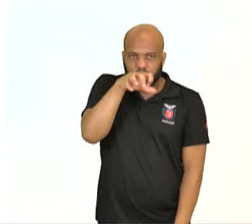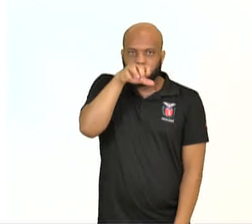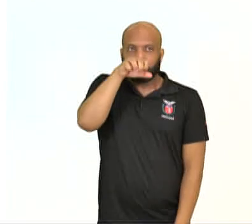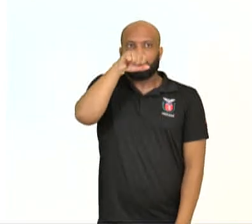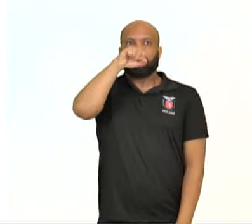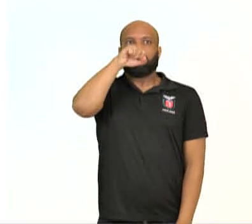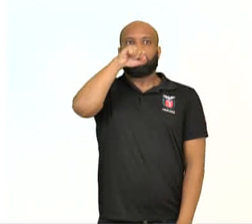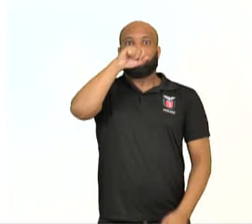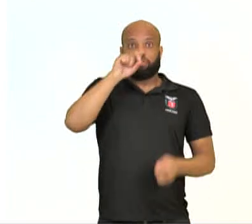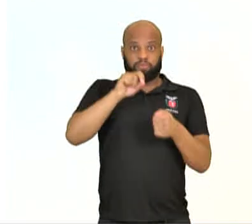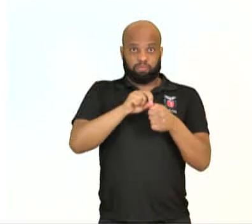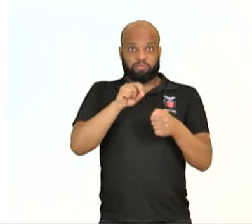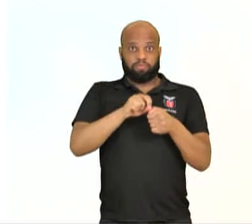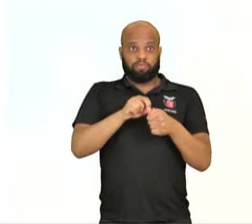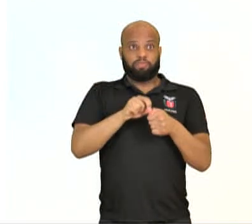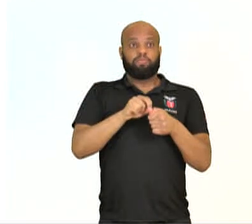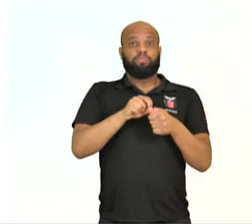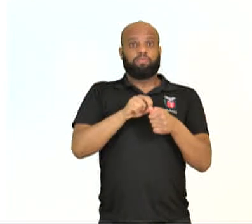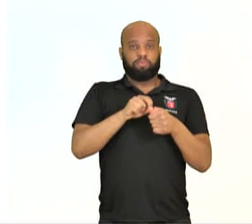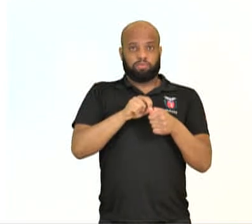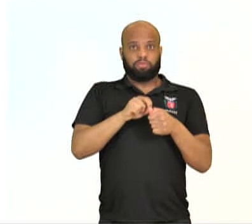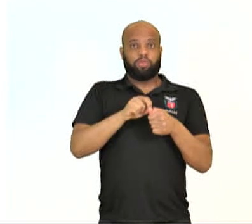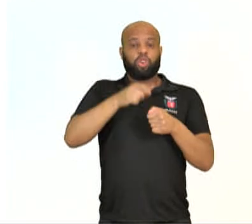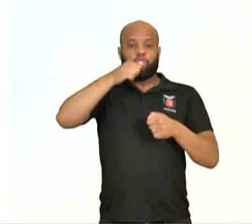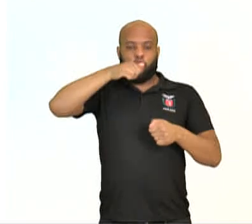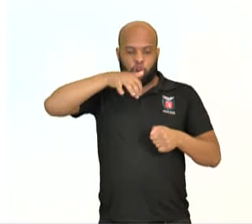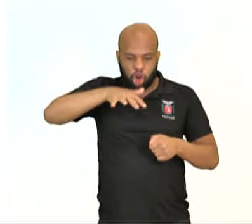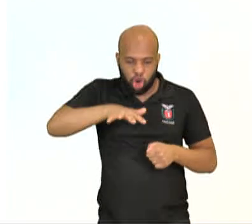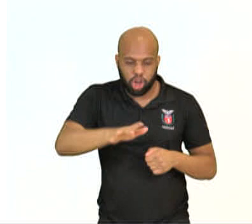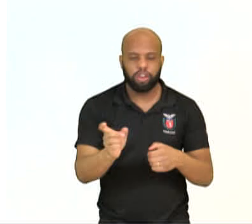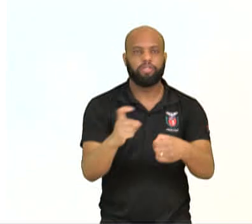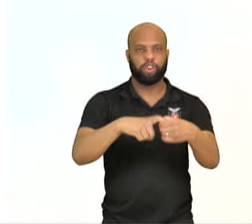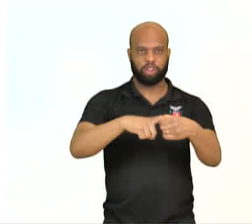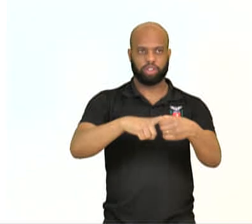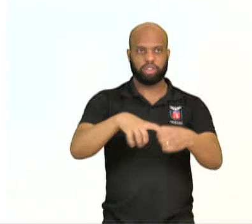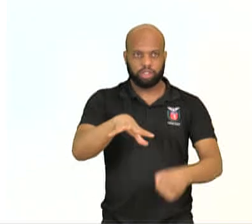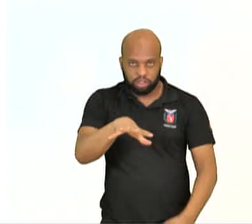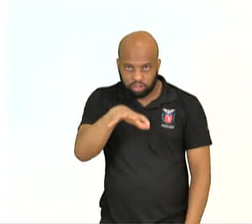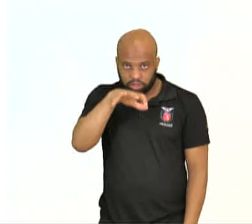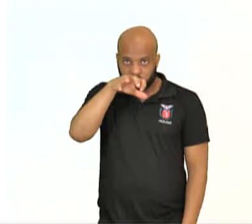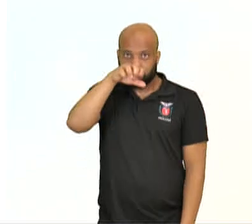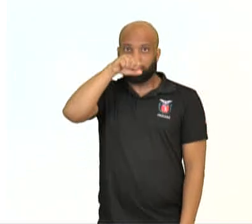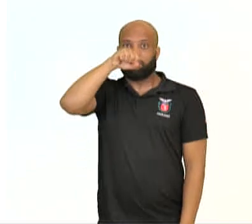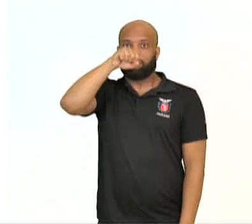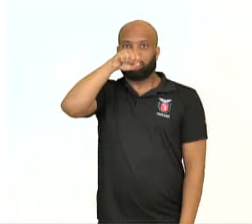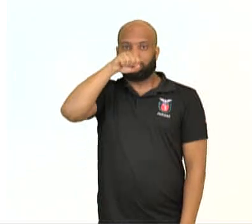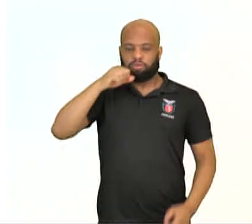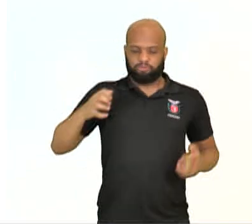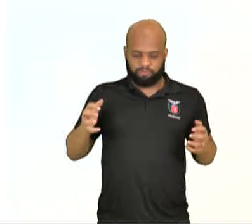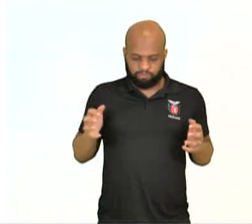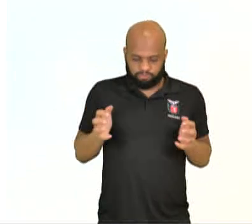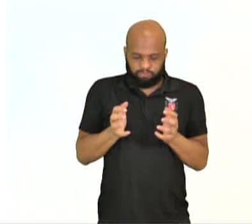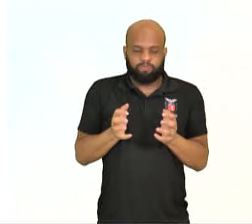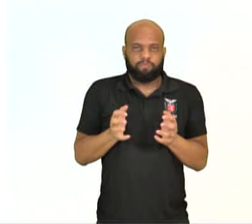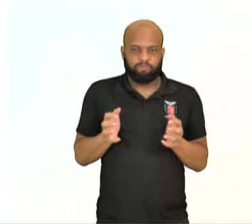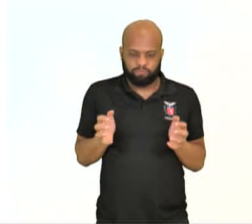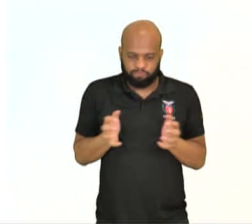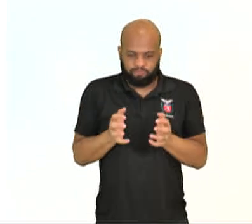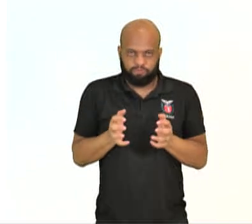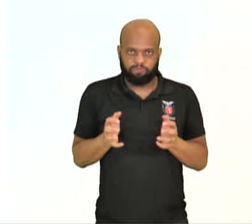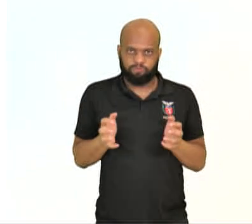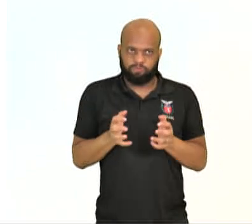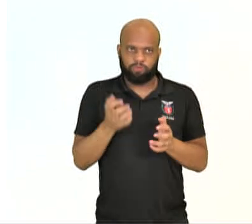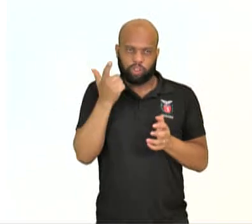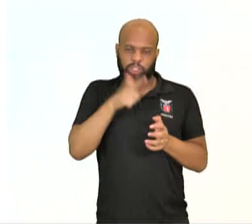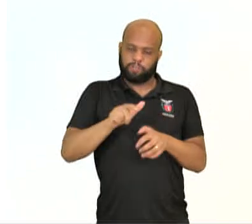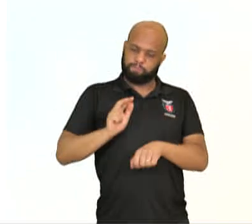o esforço e inspire ao retornar. Quando você expira, seus músculos se contraem e promovem maior